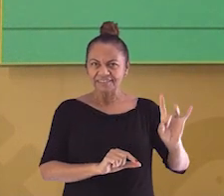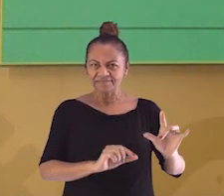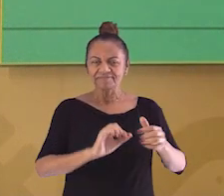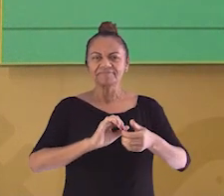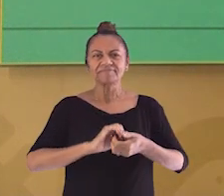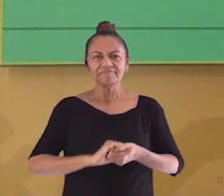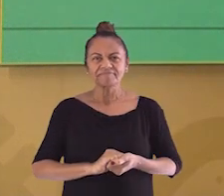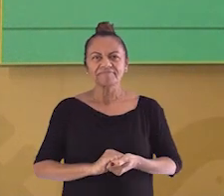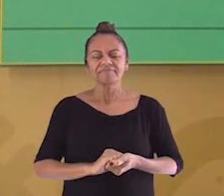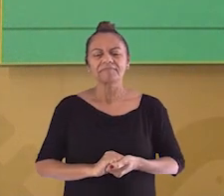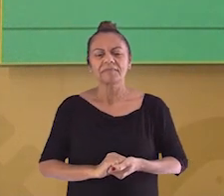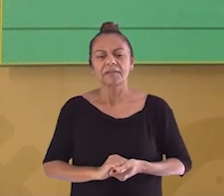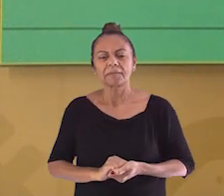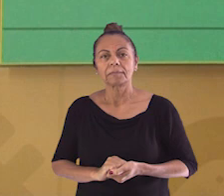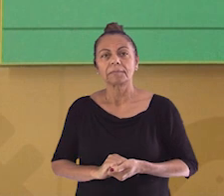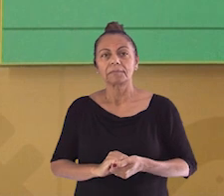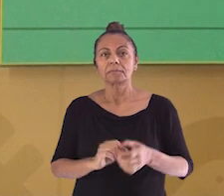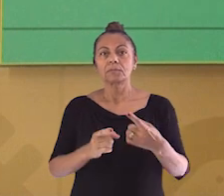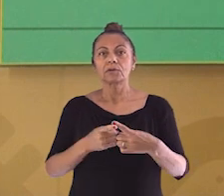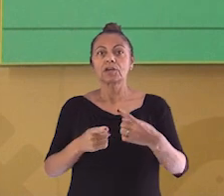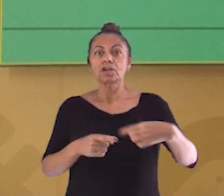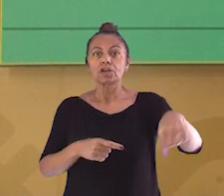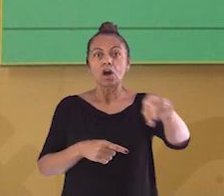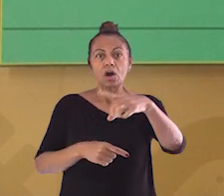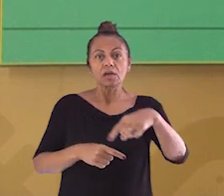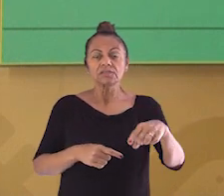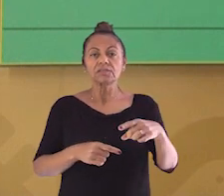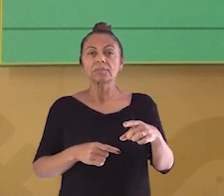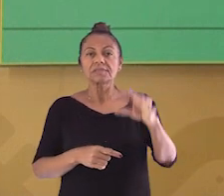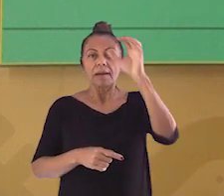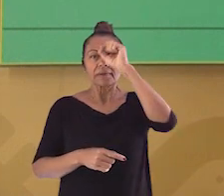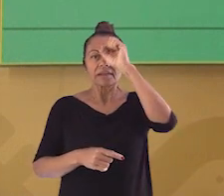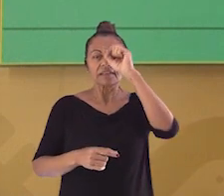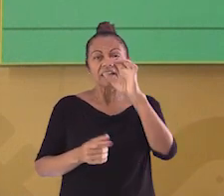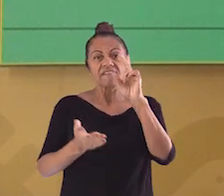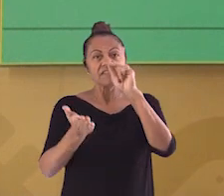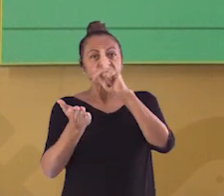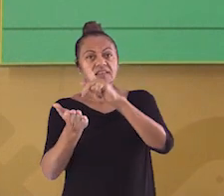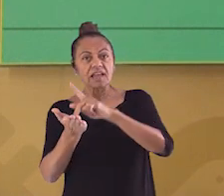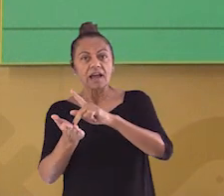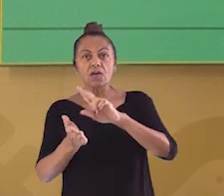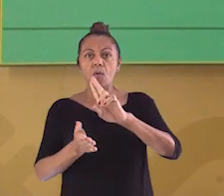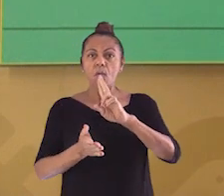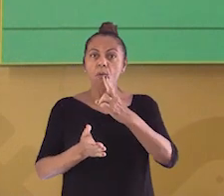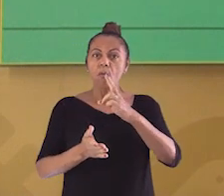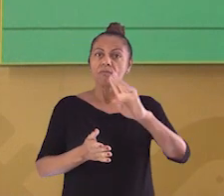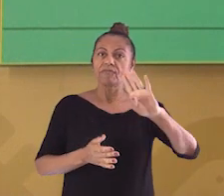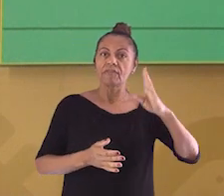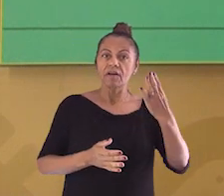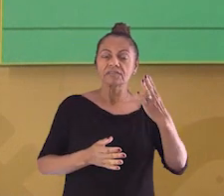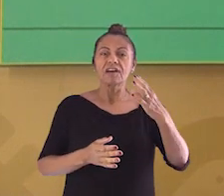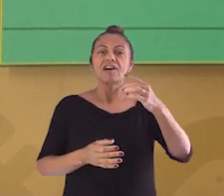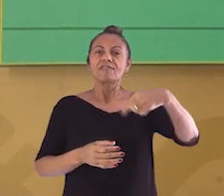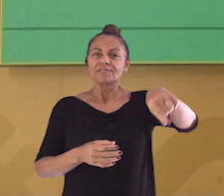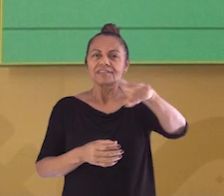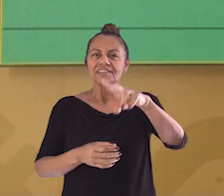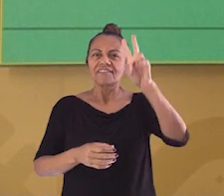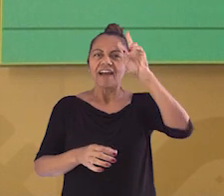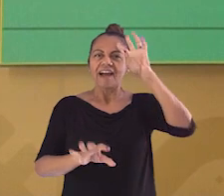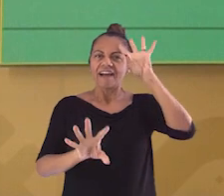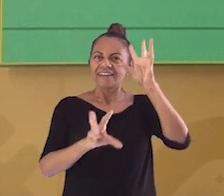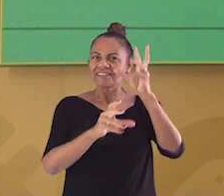uma delas. Assim, além de saber qual é verdadeira e qual é falsa, você consegue relembrar alguns